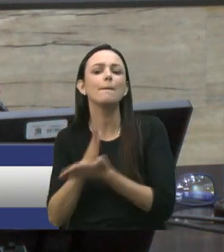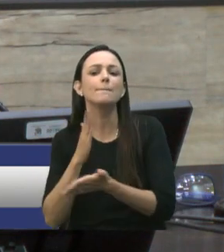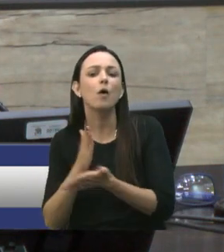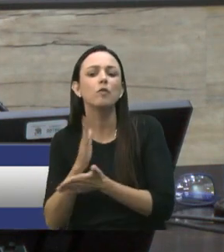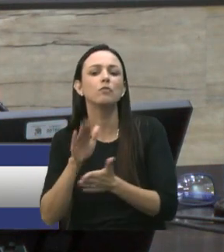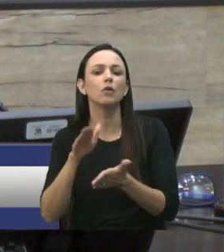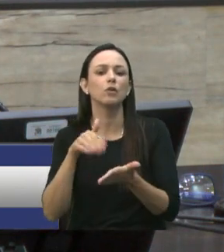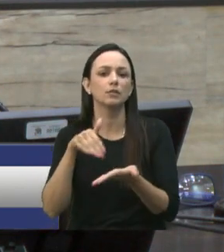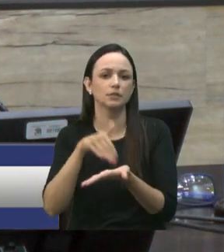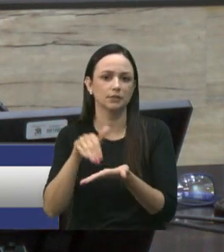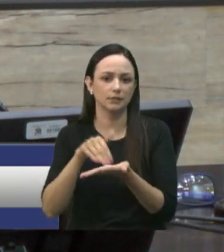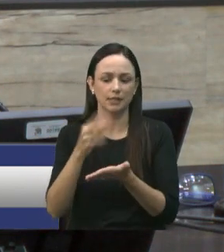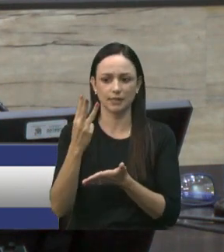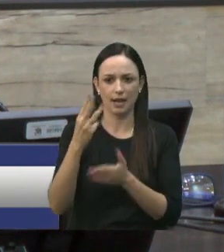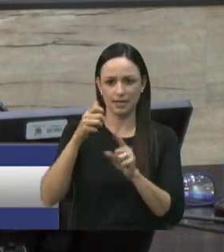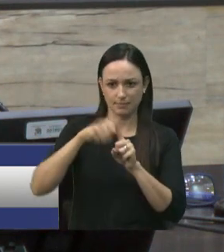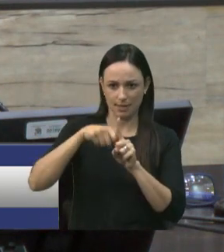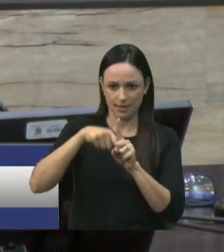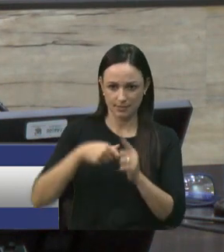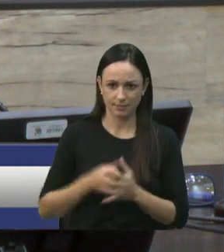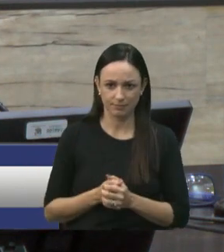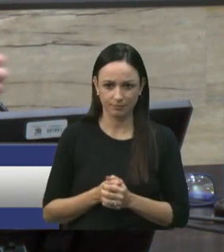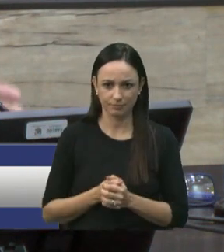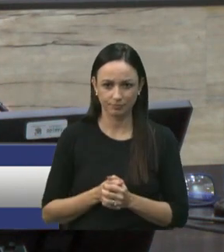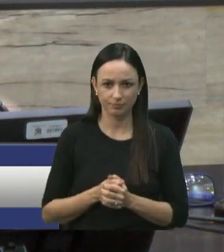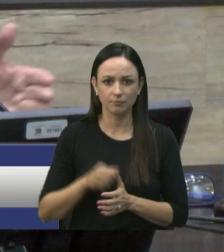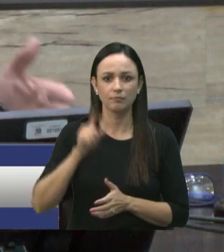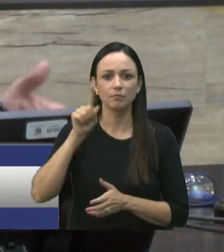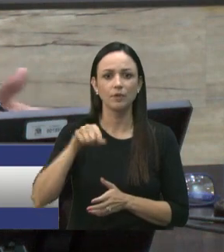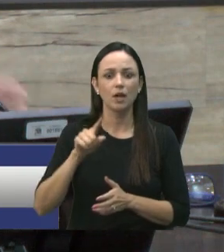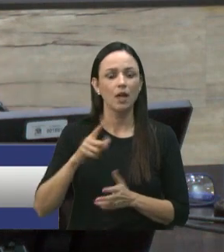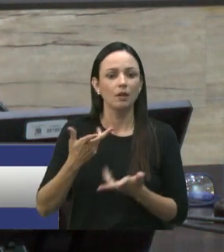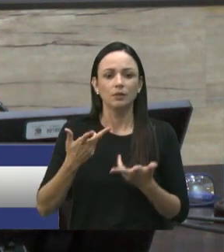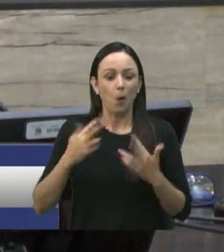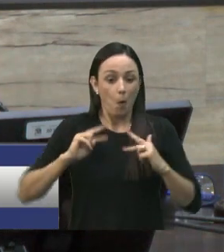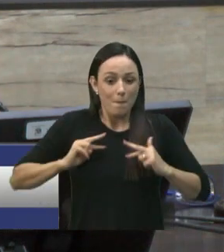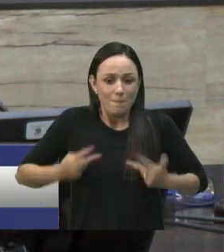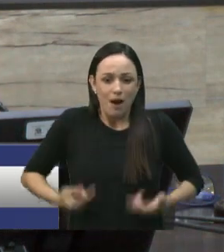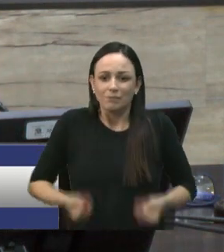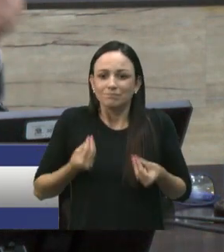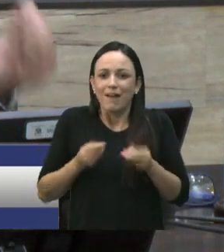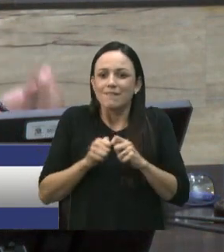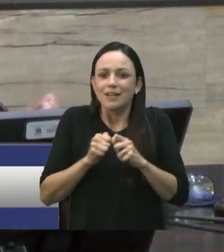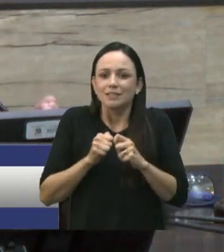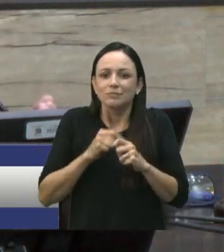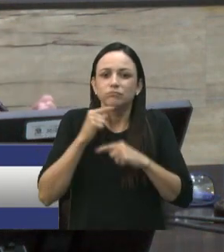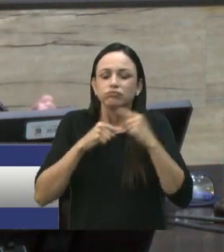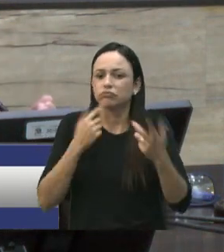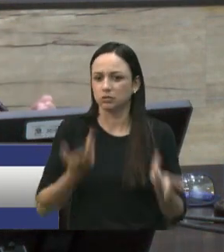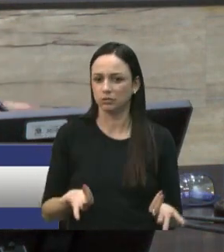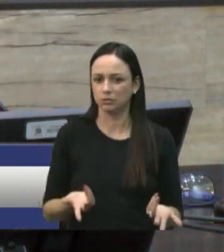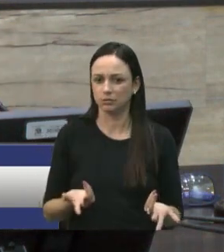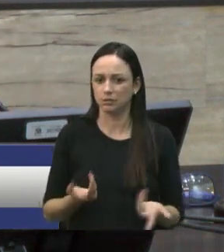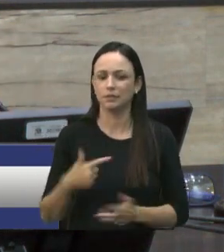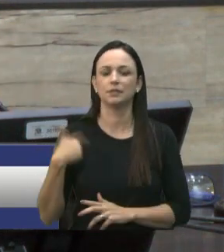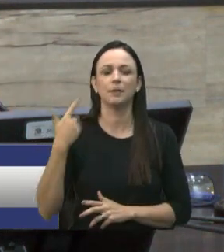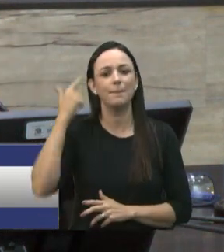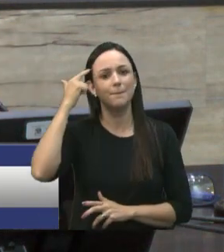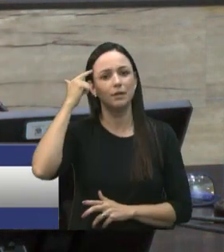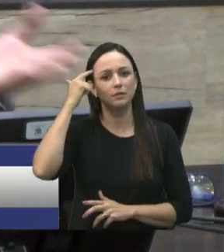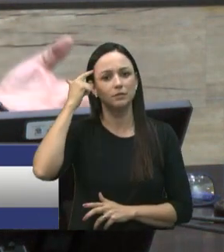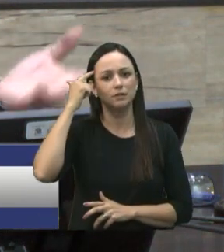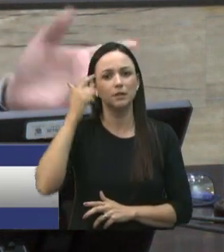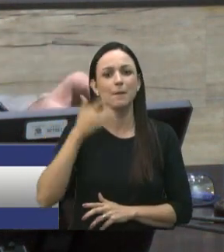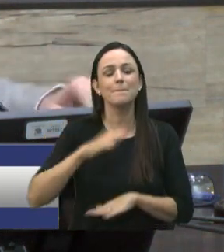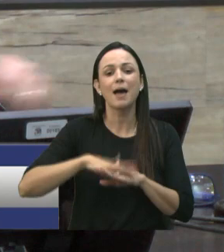secretaria? 3 meses faz. Então, não, era humanamente impossível realizar. Qual foi o formato que nós pensamos? O jeito